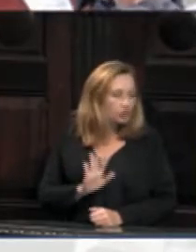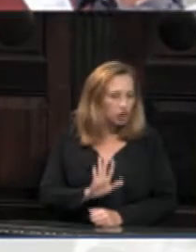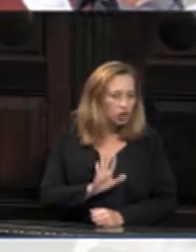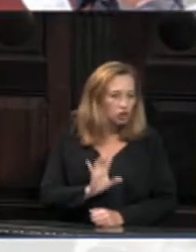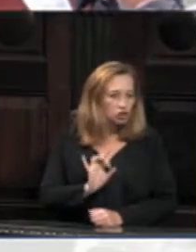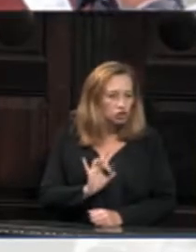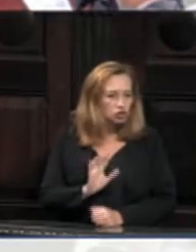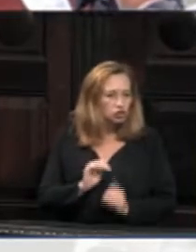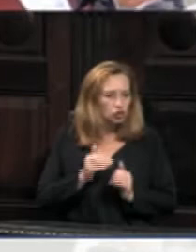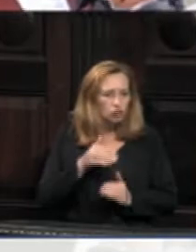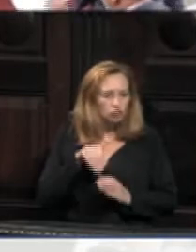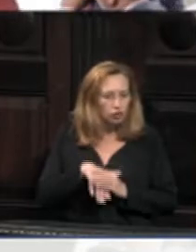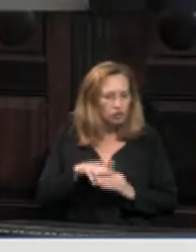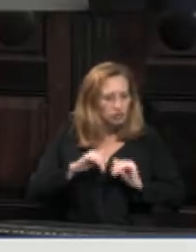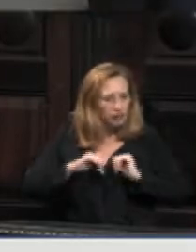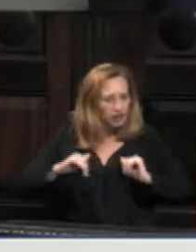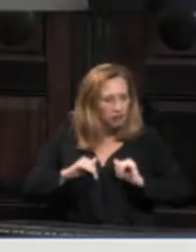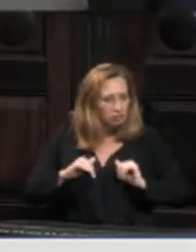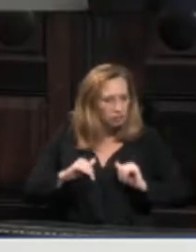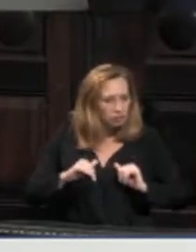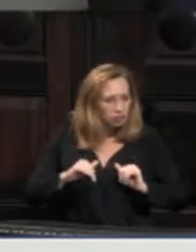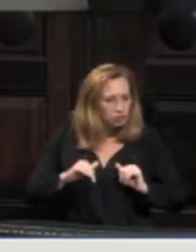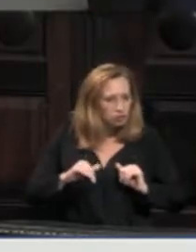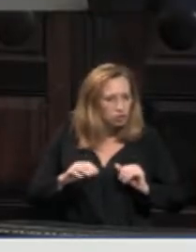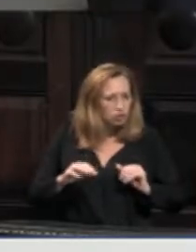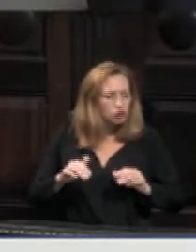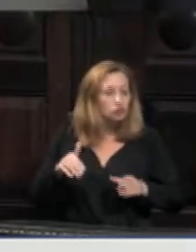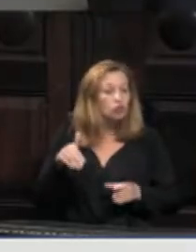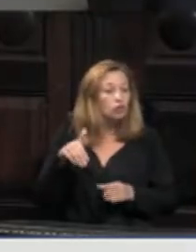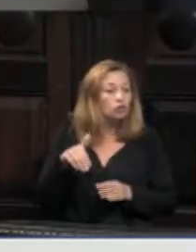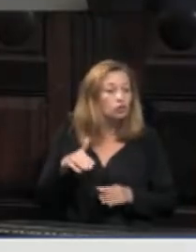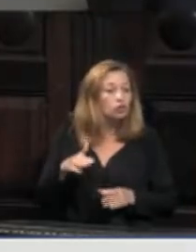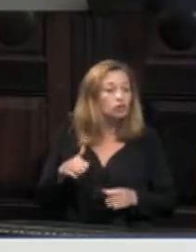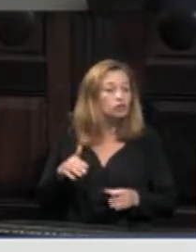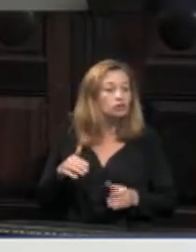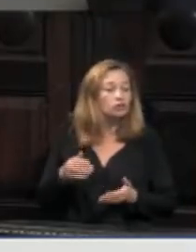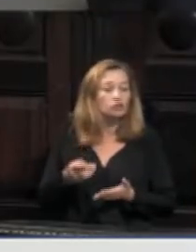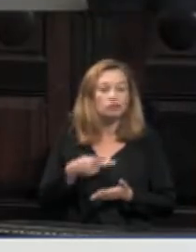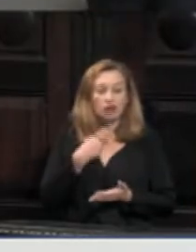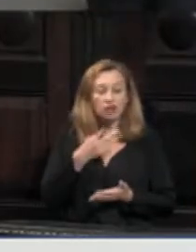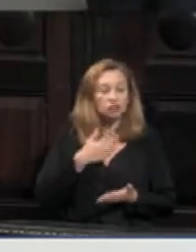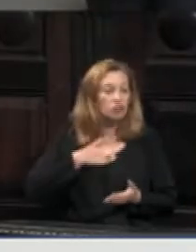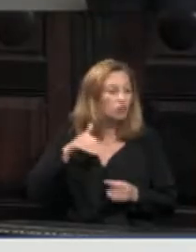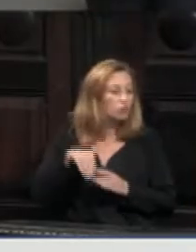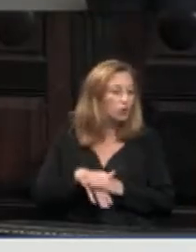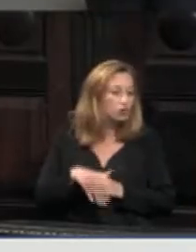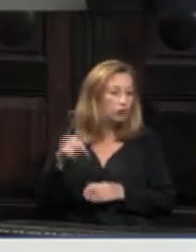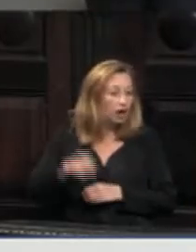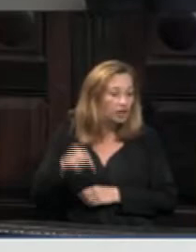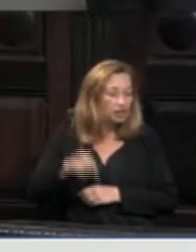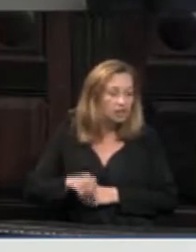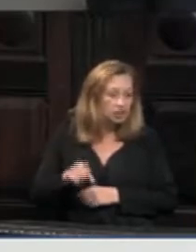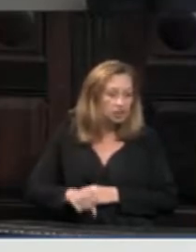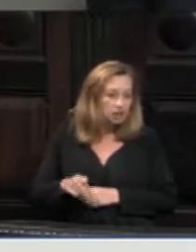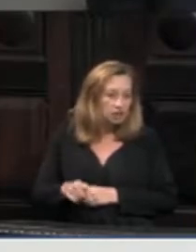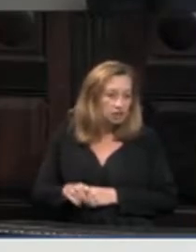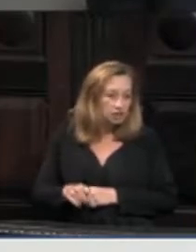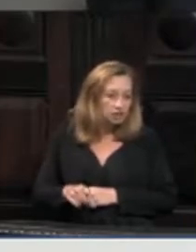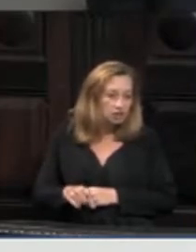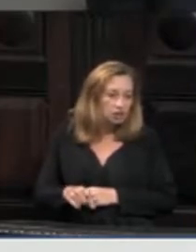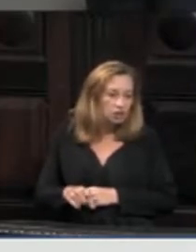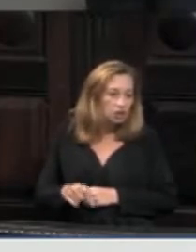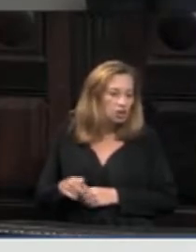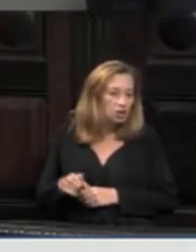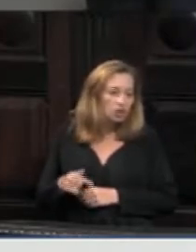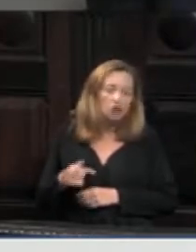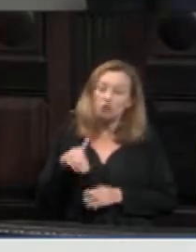comissão, é isso? Fiz o voto na comissão. Ok. E estou registrando o meu voto aqui, porque eu não posso dar aqui o voto diferente que eu dei